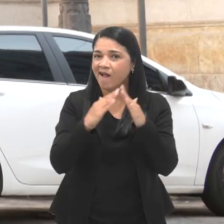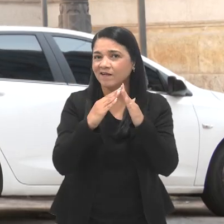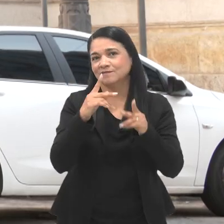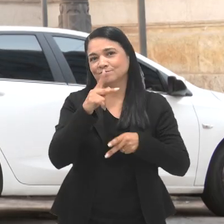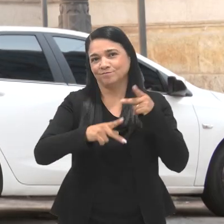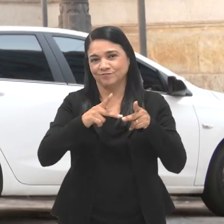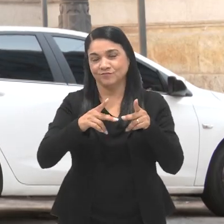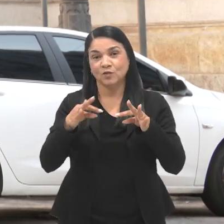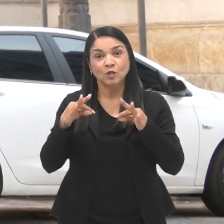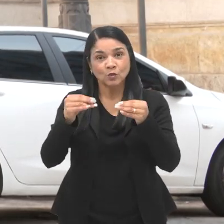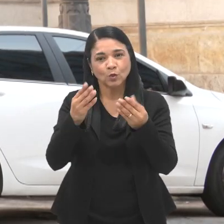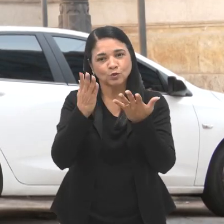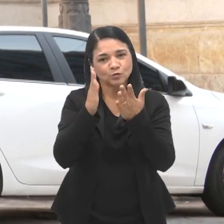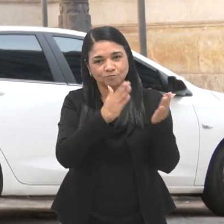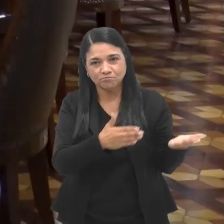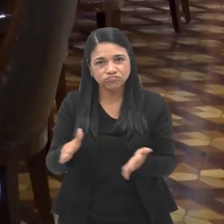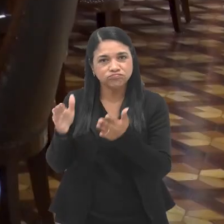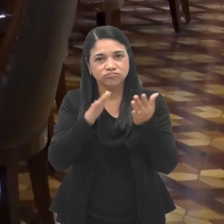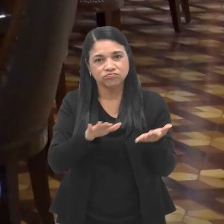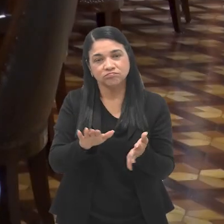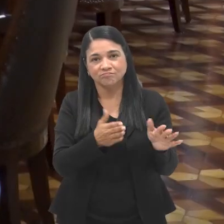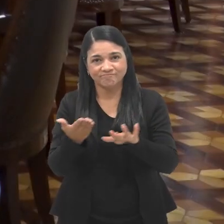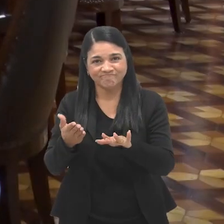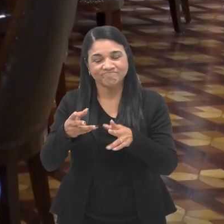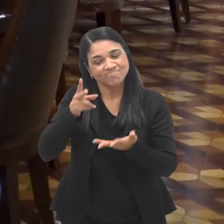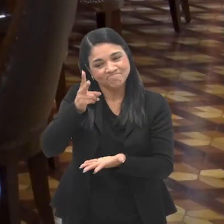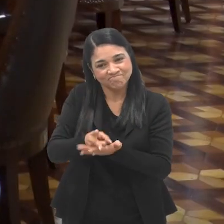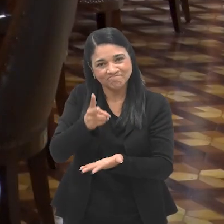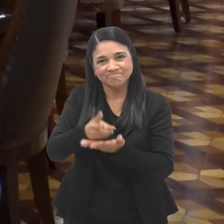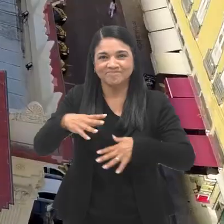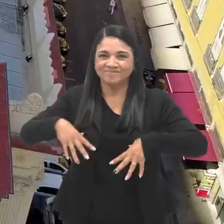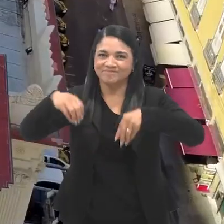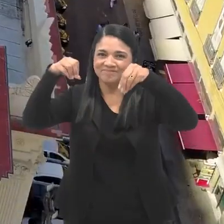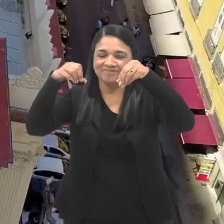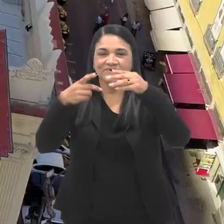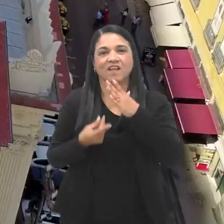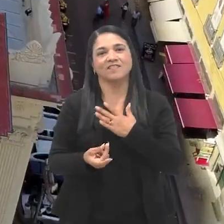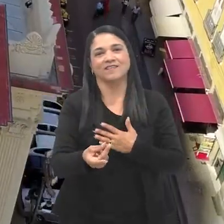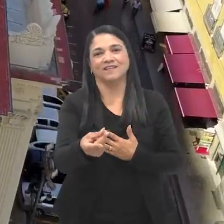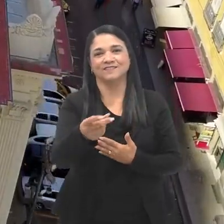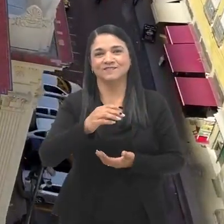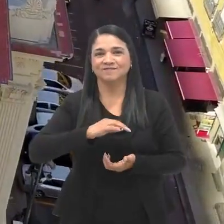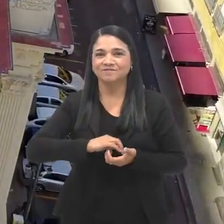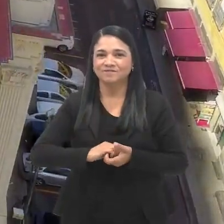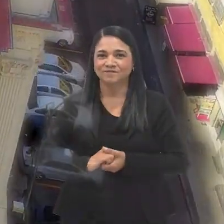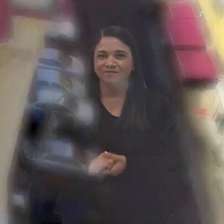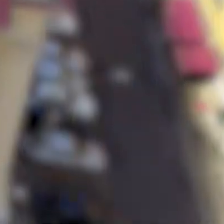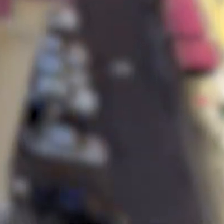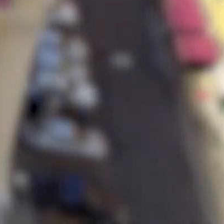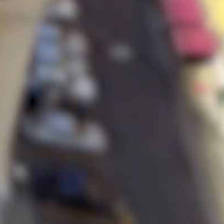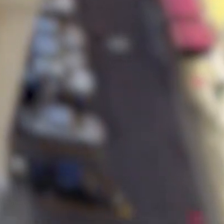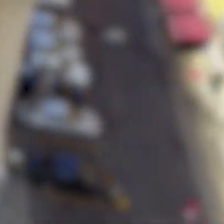sua própria identidade, que é ser a casa do povo. Todos passaremos e o edifício vai ficar.